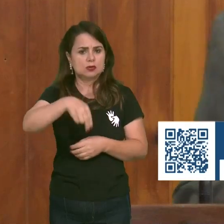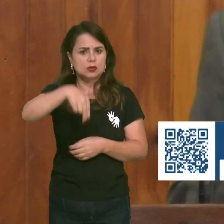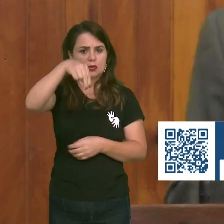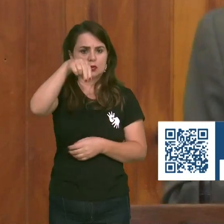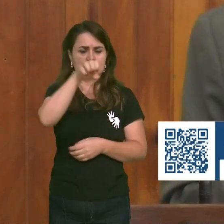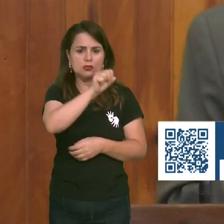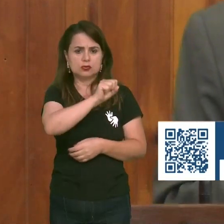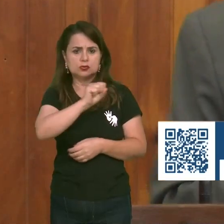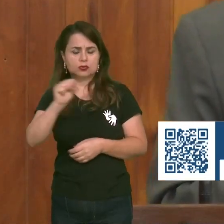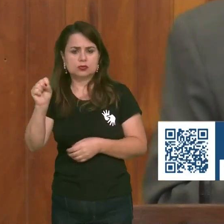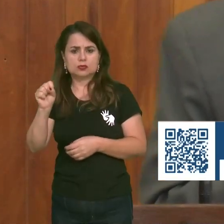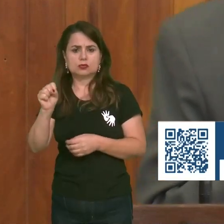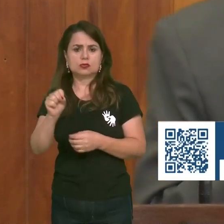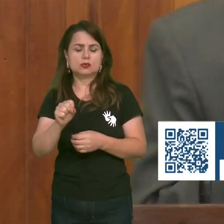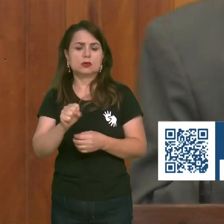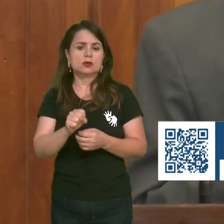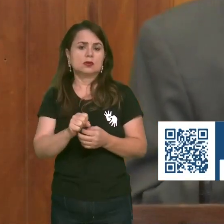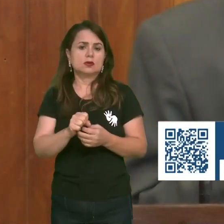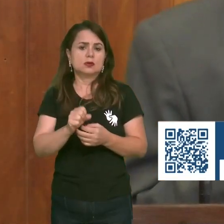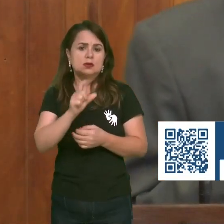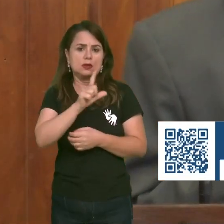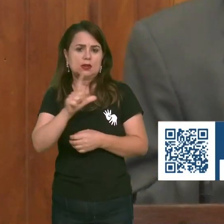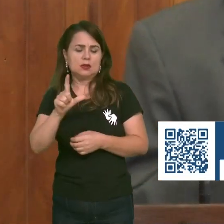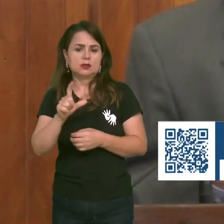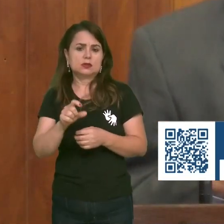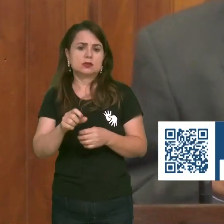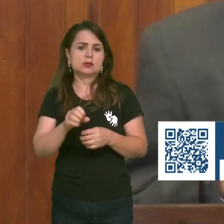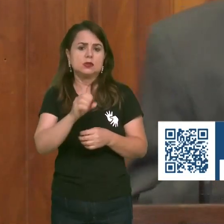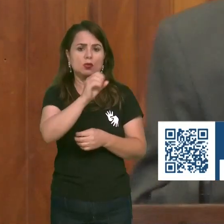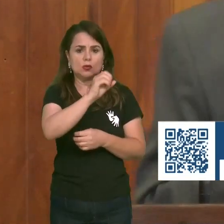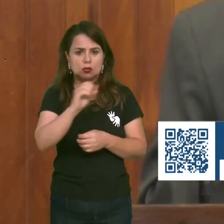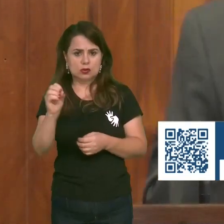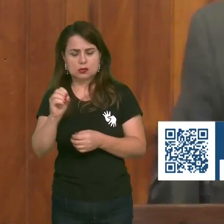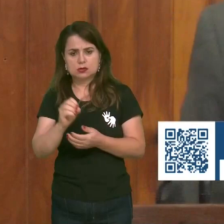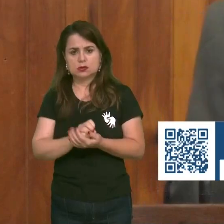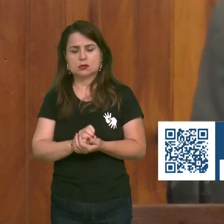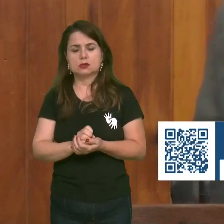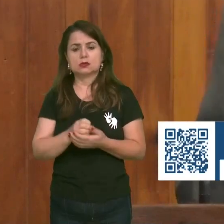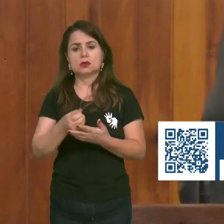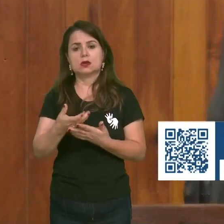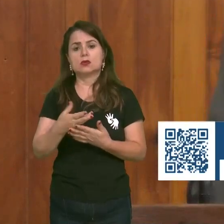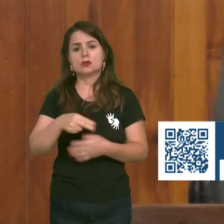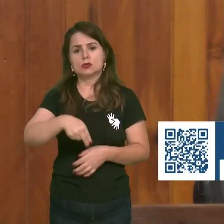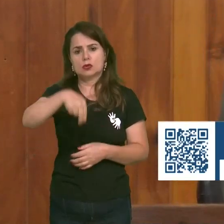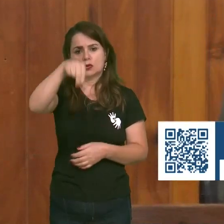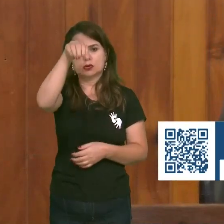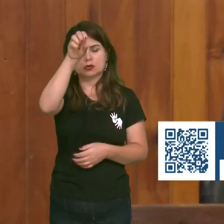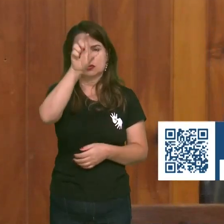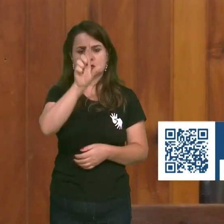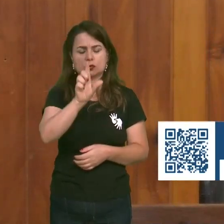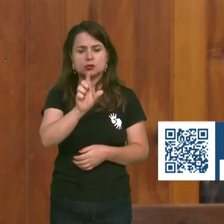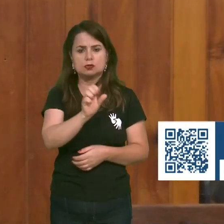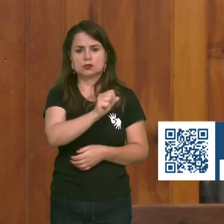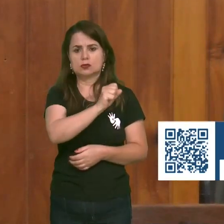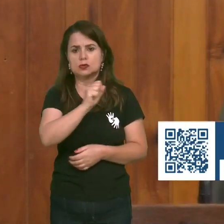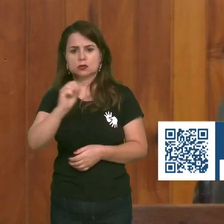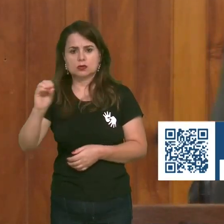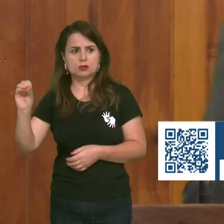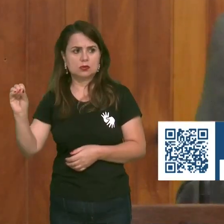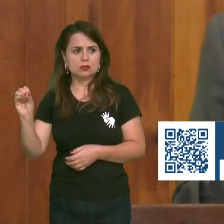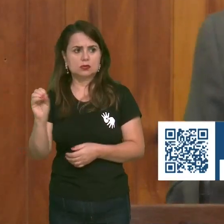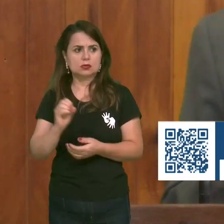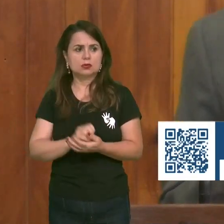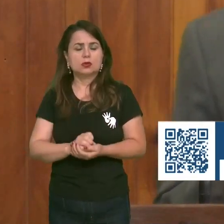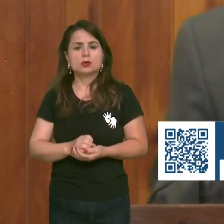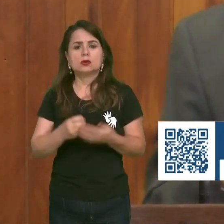a Zona Leste é uma região também que a nossa cidade vem crescendo vem se desenvolvendo a zona leste é uma